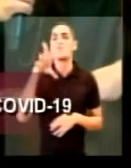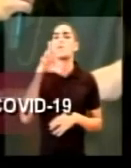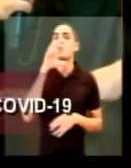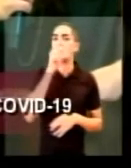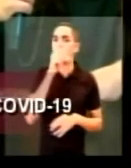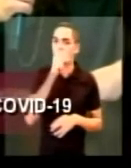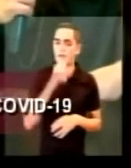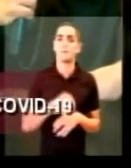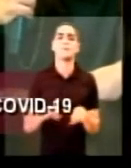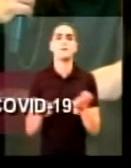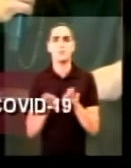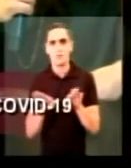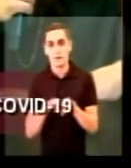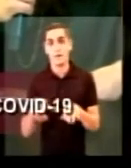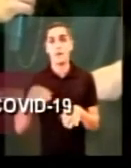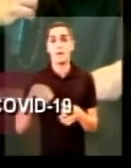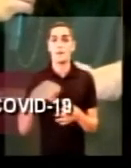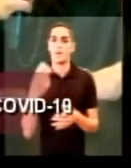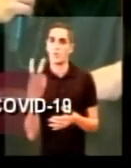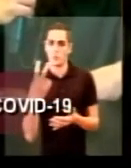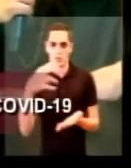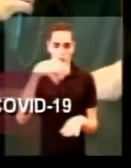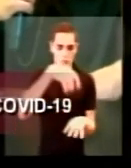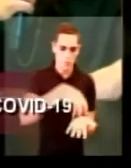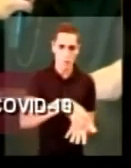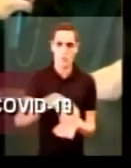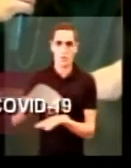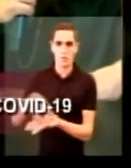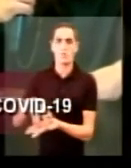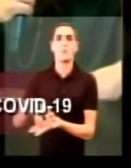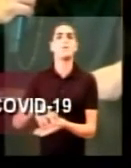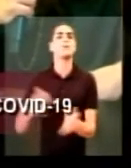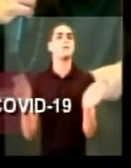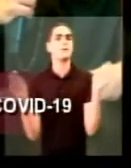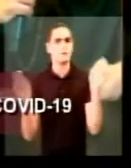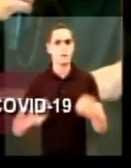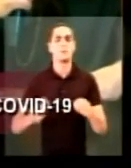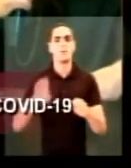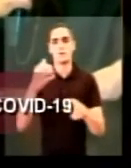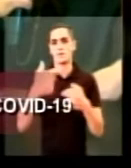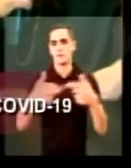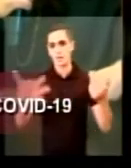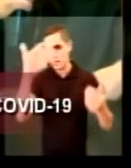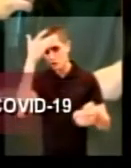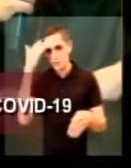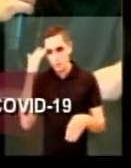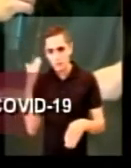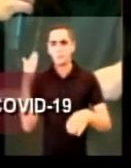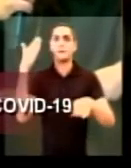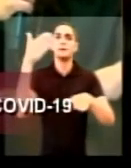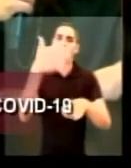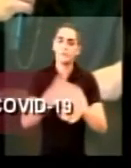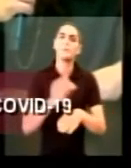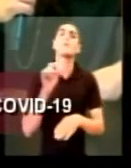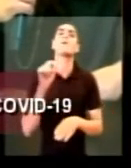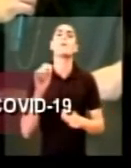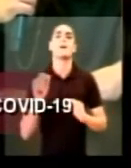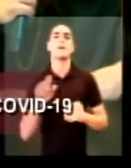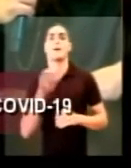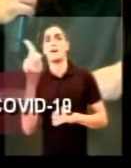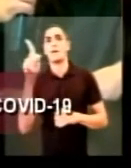Covid, e em locais que temos grande capacidade de acomodação das pessoas, que é o Eco Santo Antônio, que é uma escola